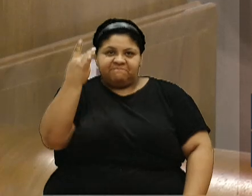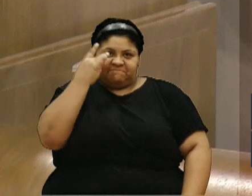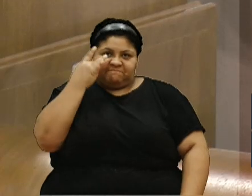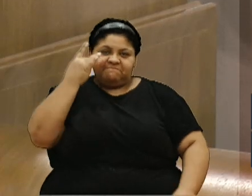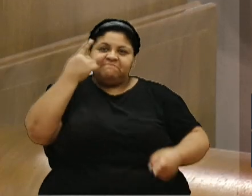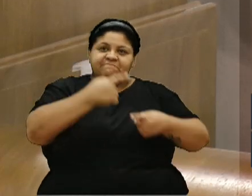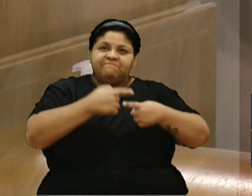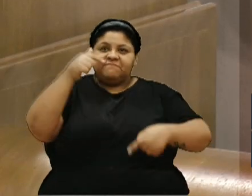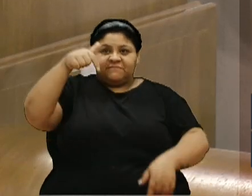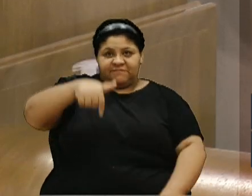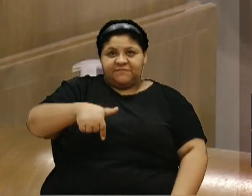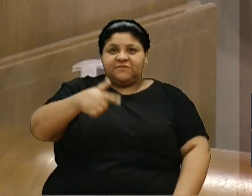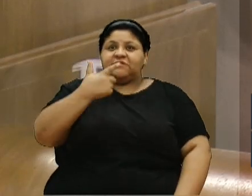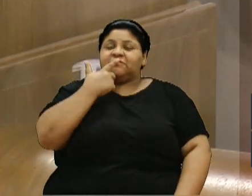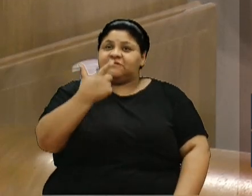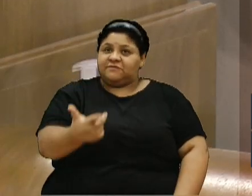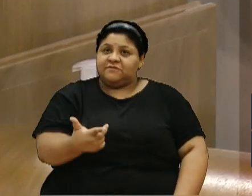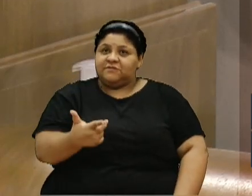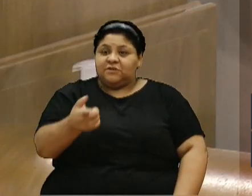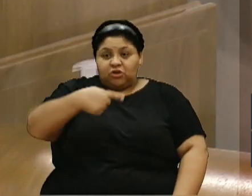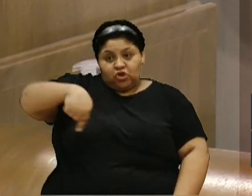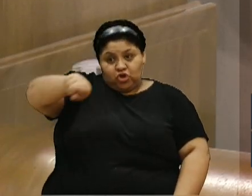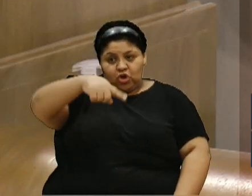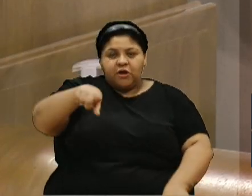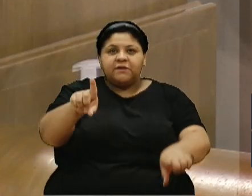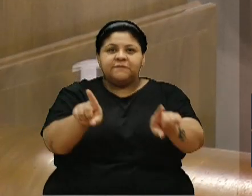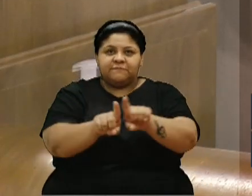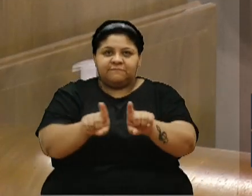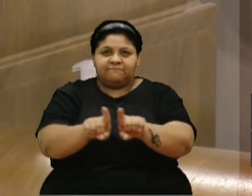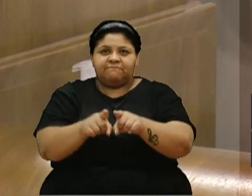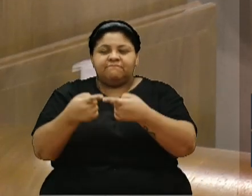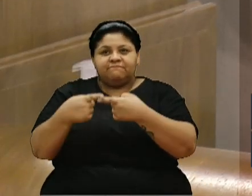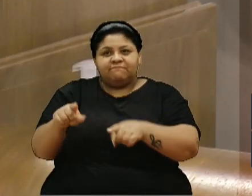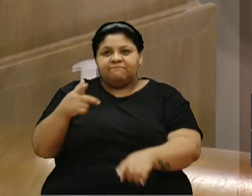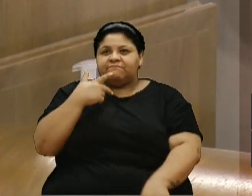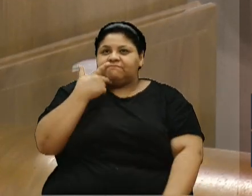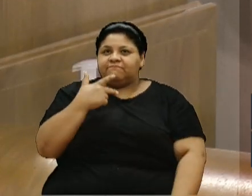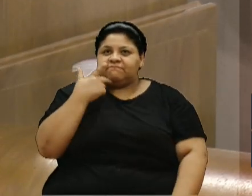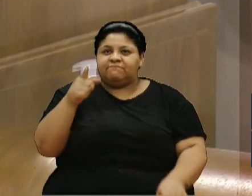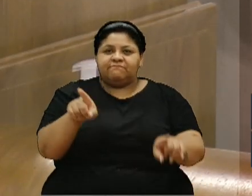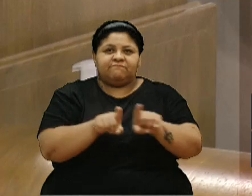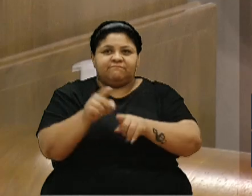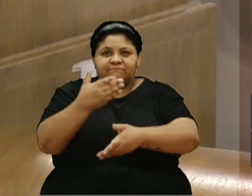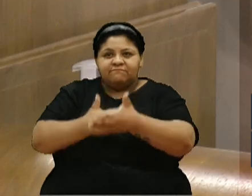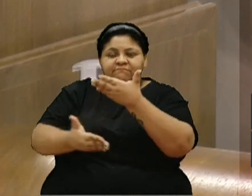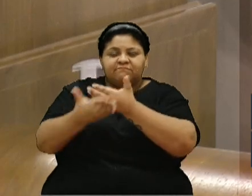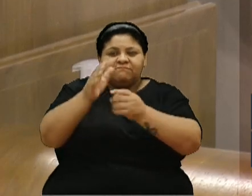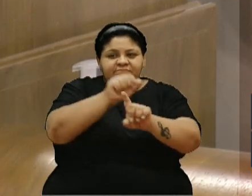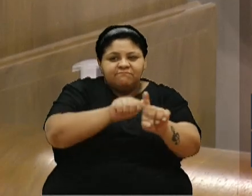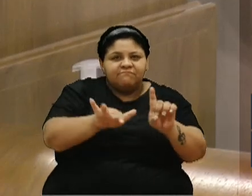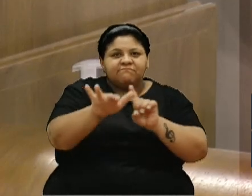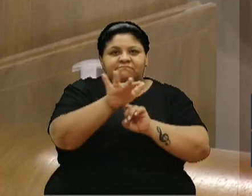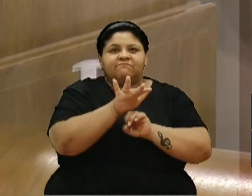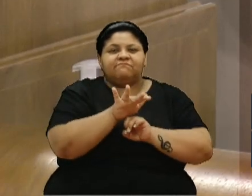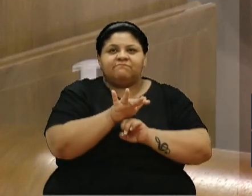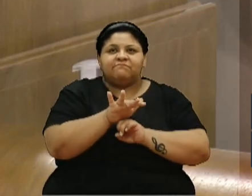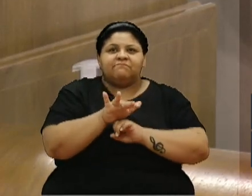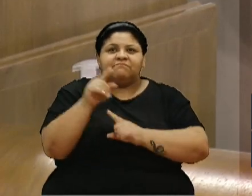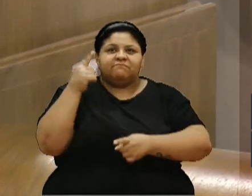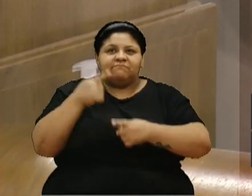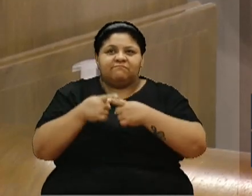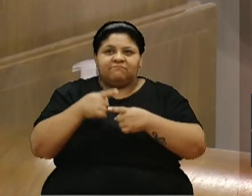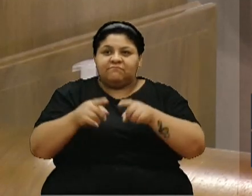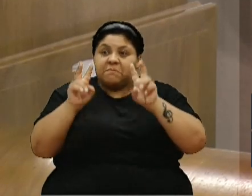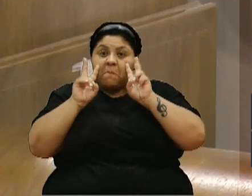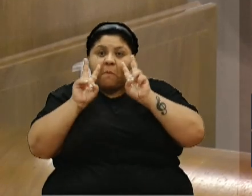quando a gente está aqui, a gente está falando sobre a gente também, mas a gente está falando também por toda uma sociedade, porque